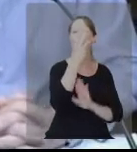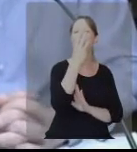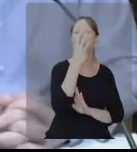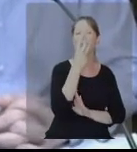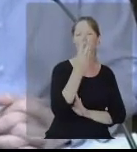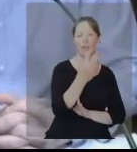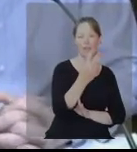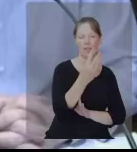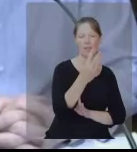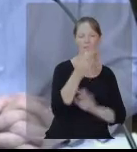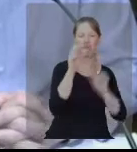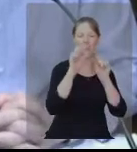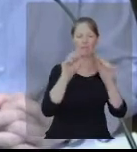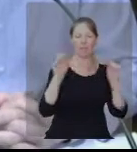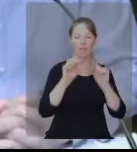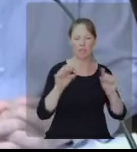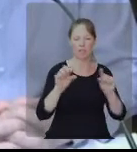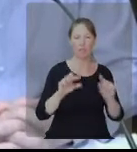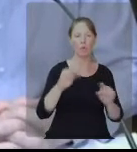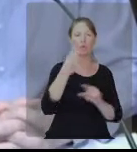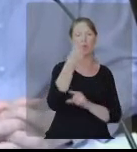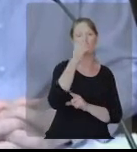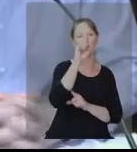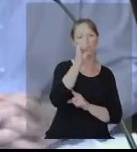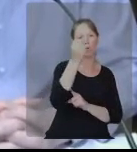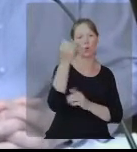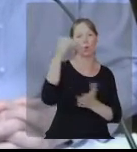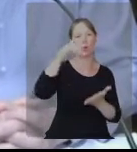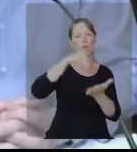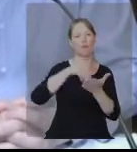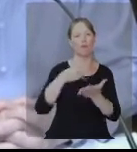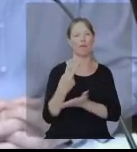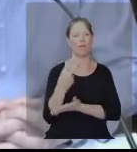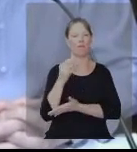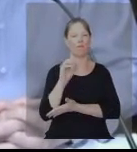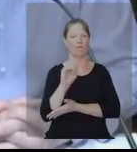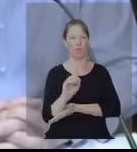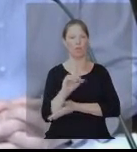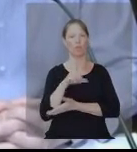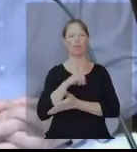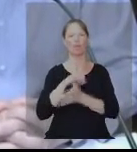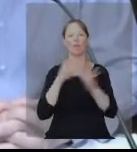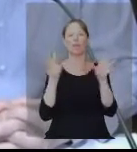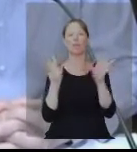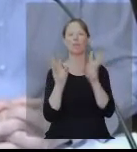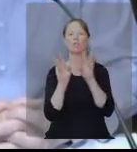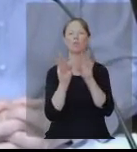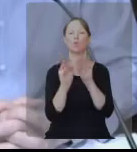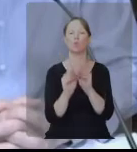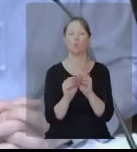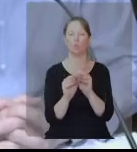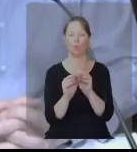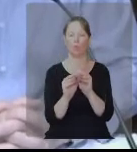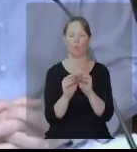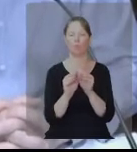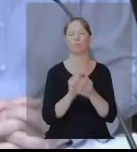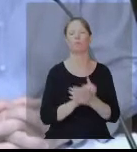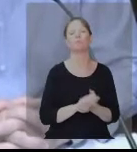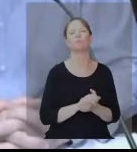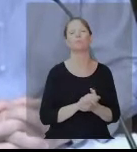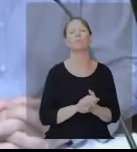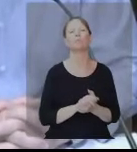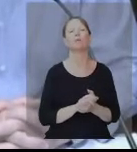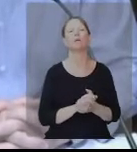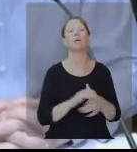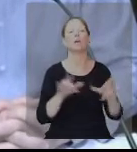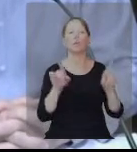3, nos versículos 18 a 20. Ali ele faz um resumo da obra de Cristo.